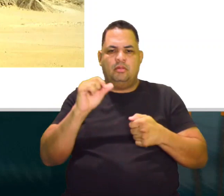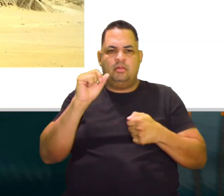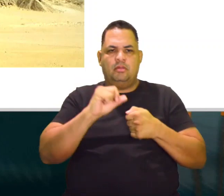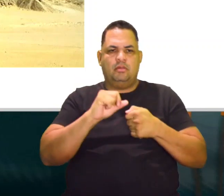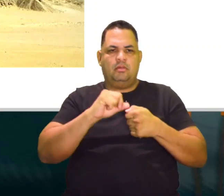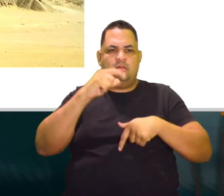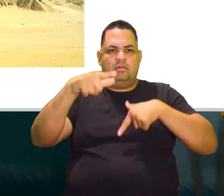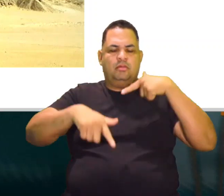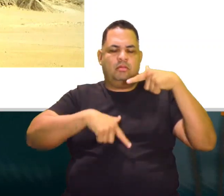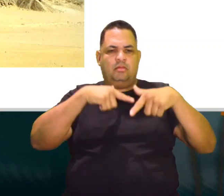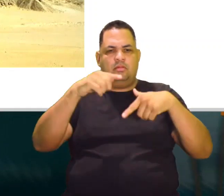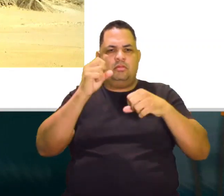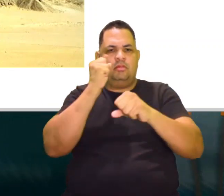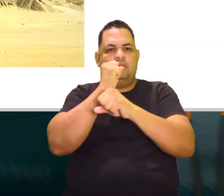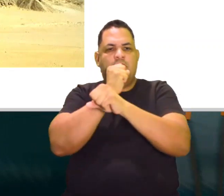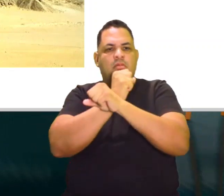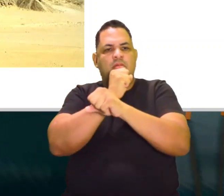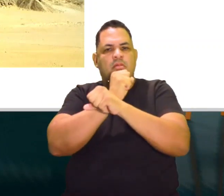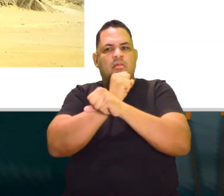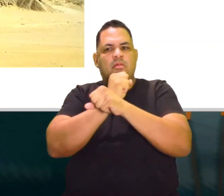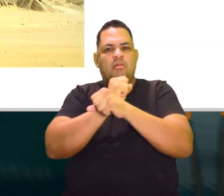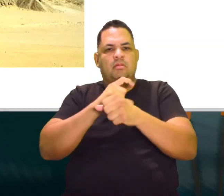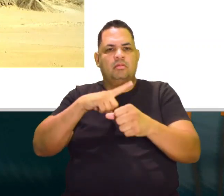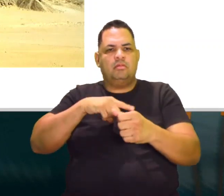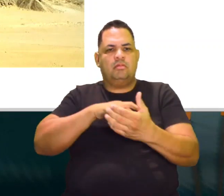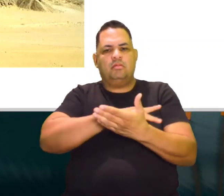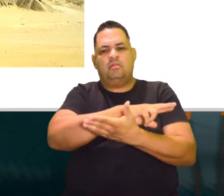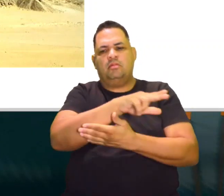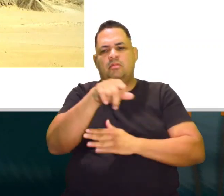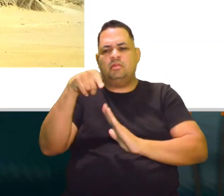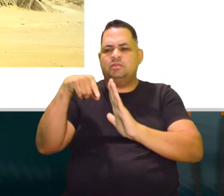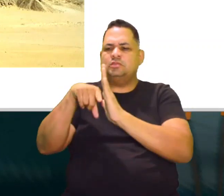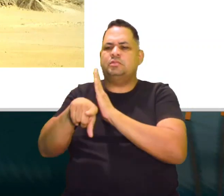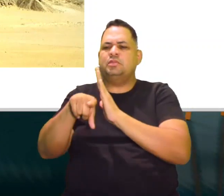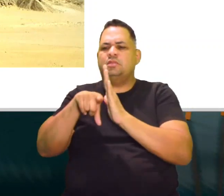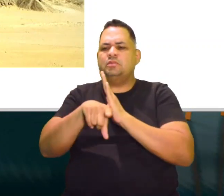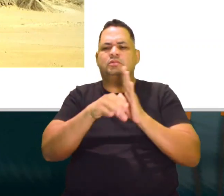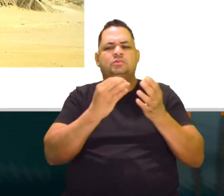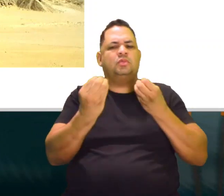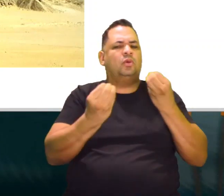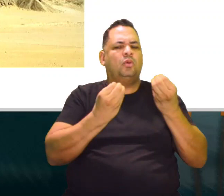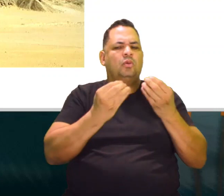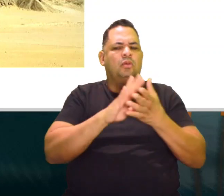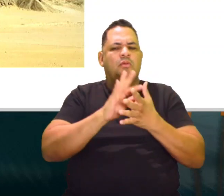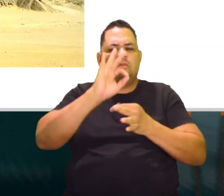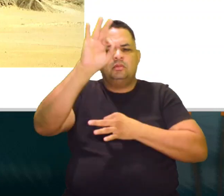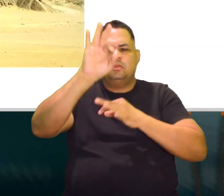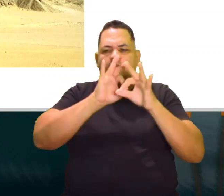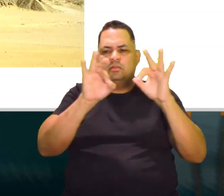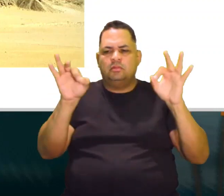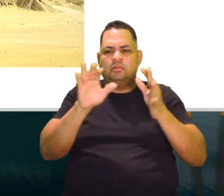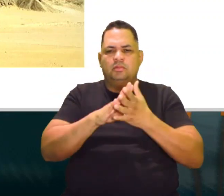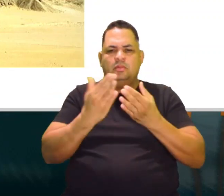trabalho escravo e há muitas indagações, né? Como eles mediram, como fizeram aí as